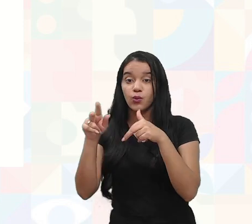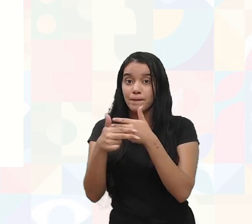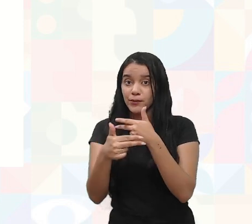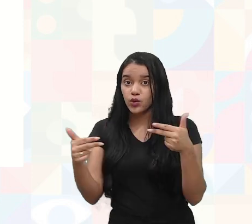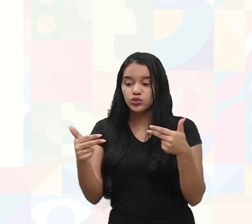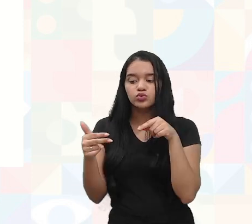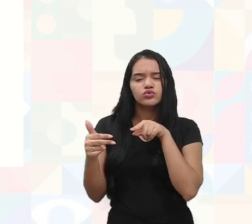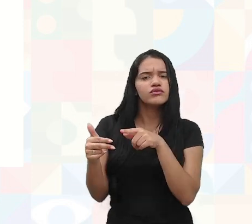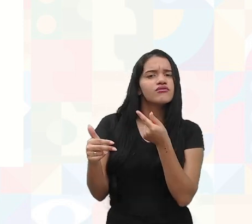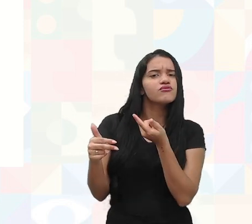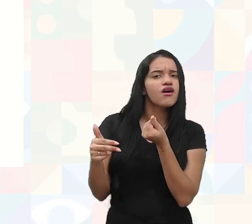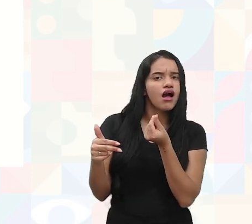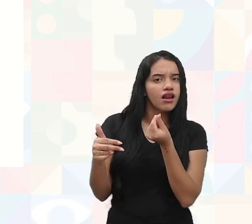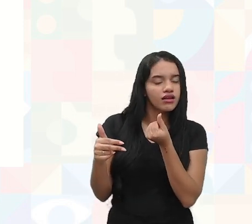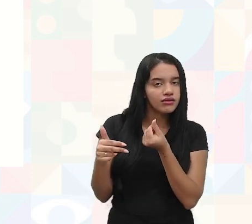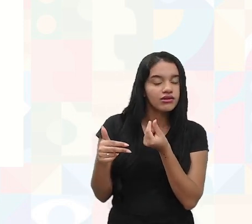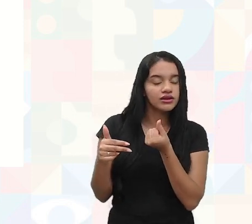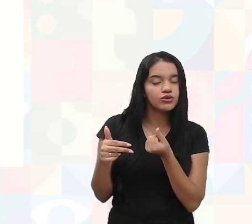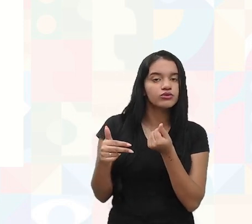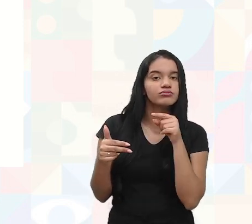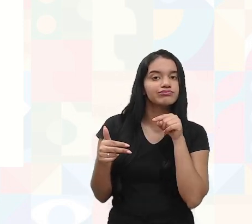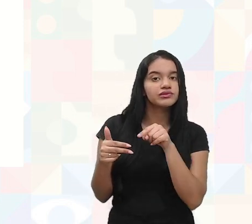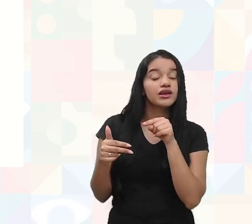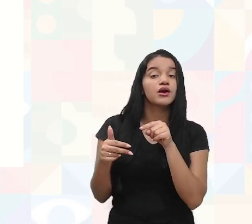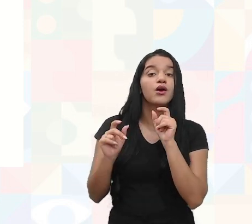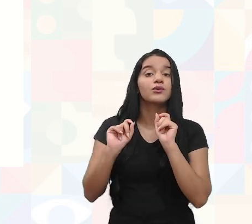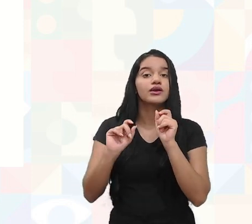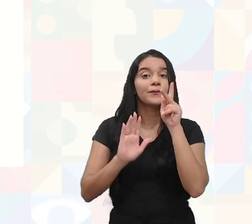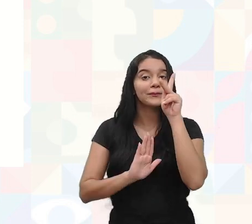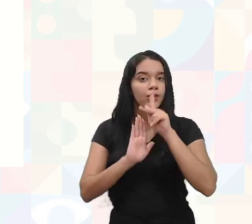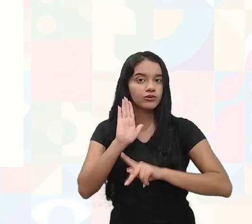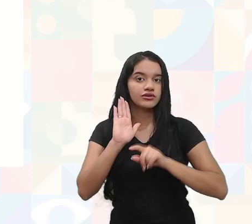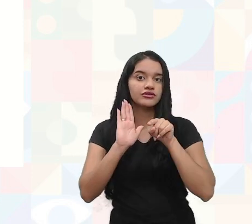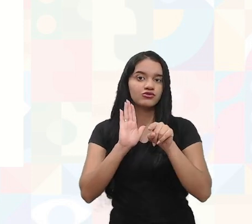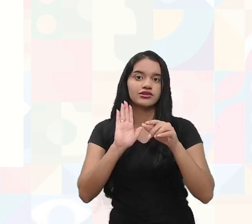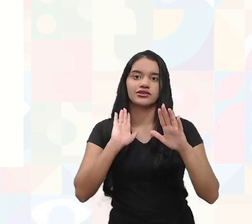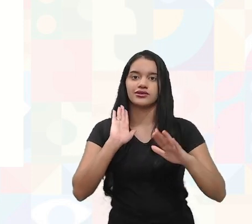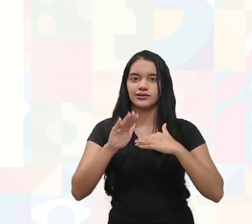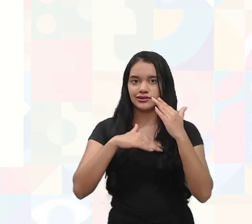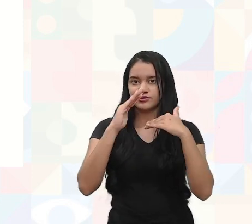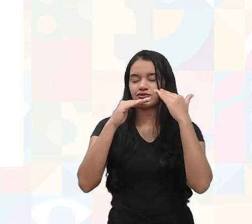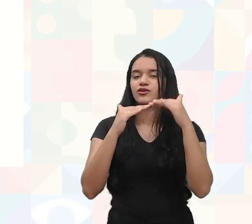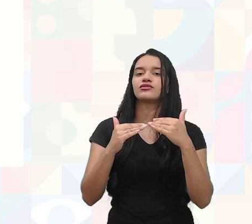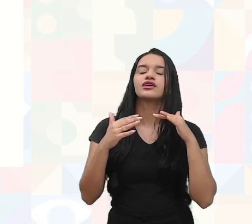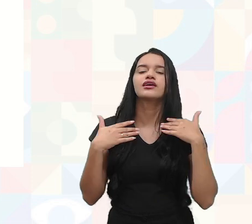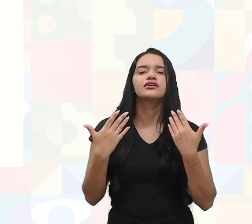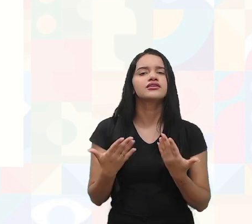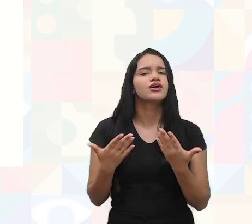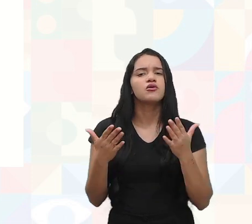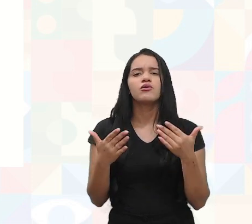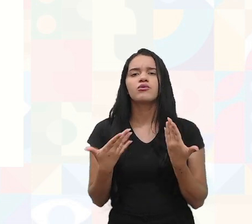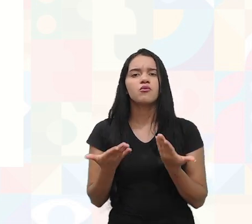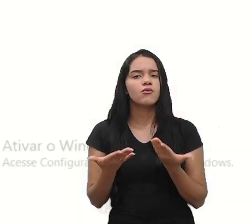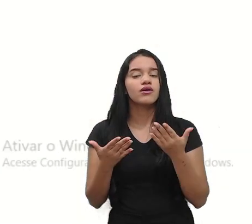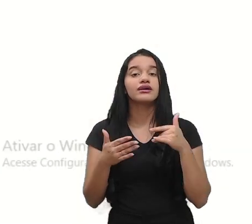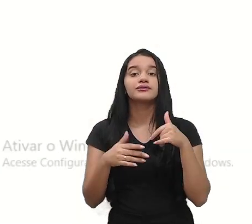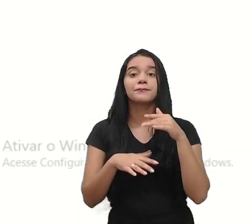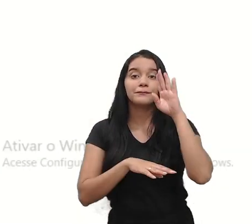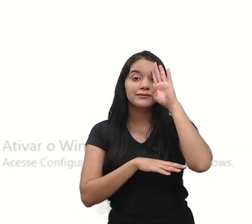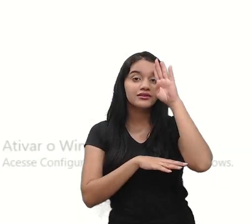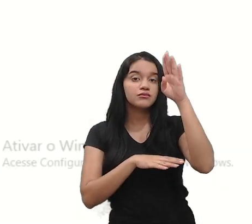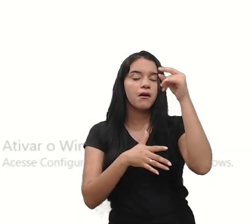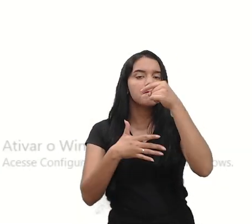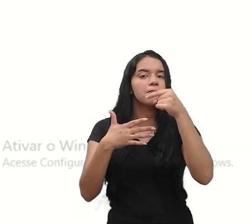caso são os projetos que você desenvolve. Então, quais são as principais temáticas que